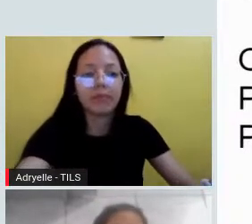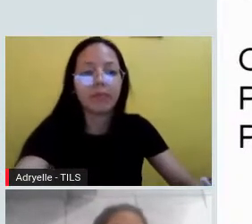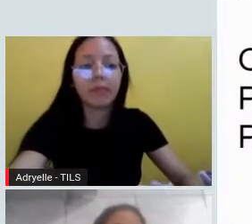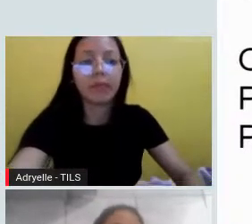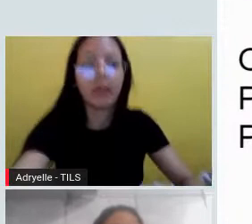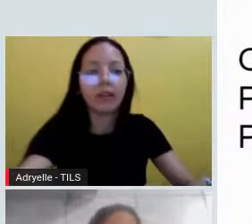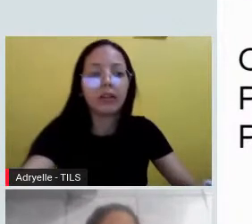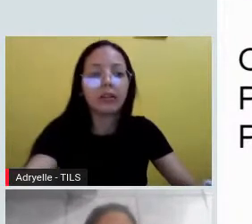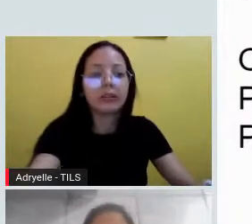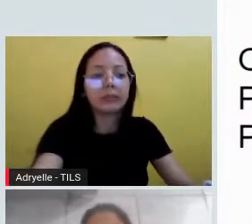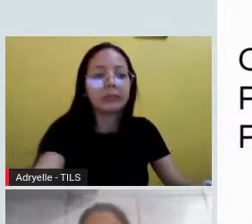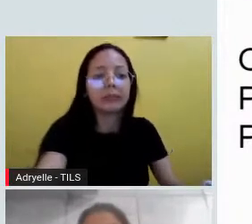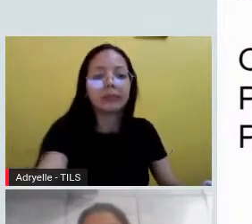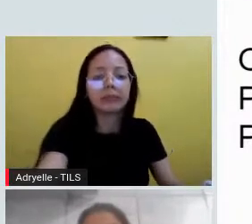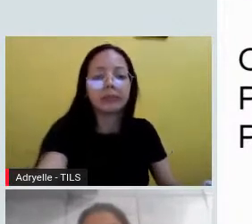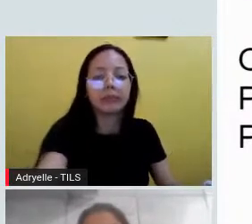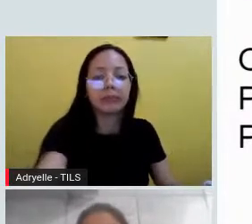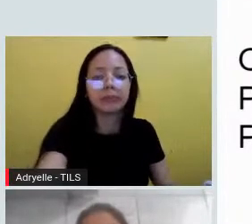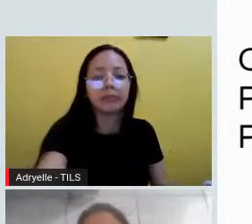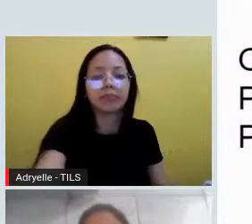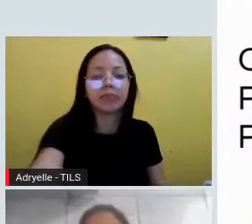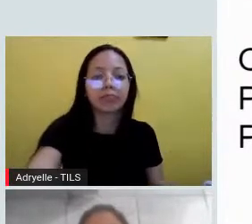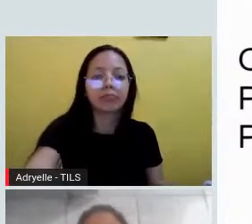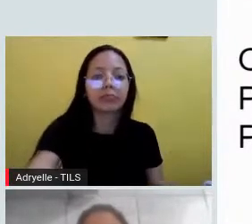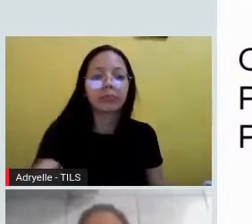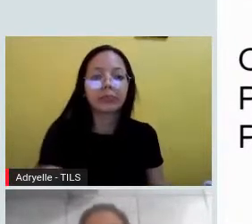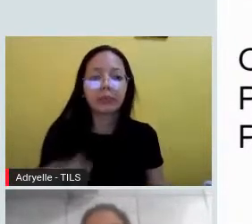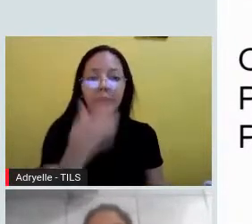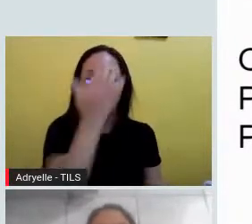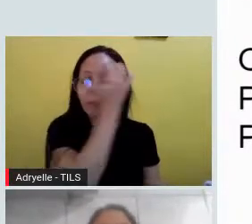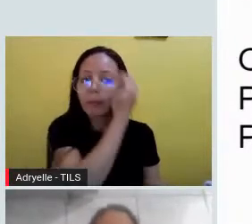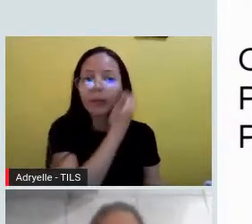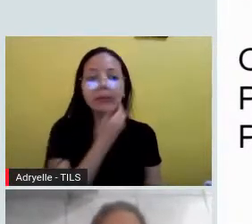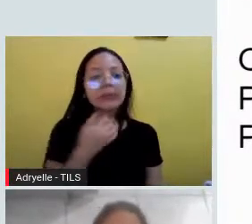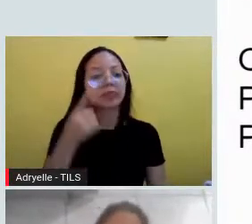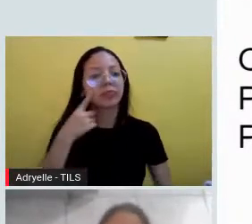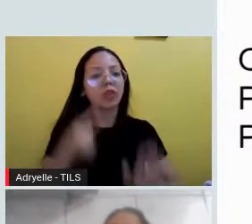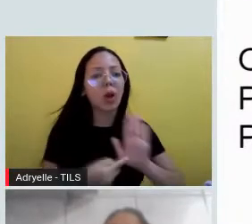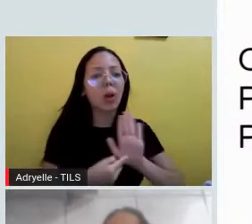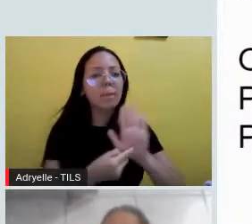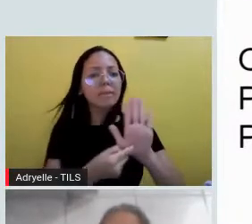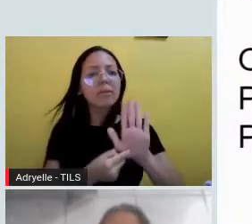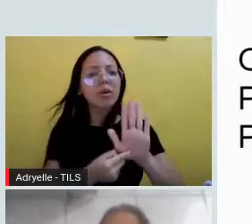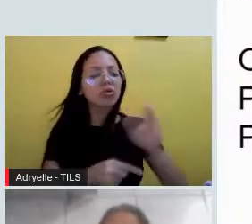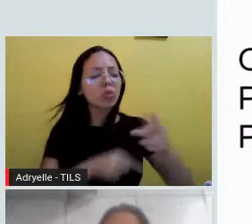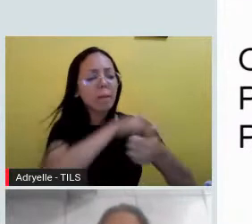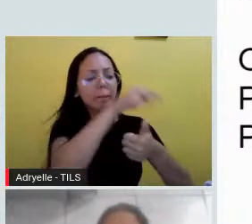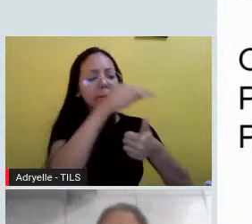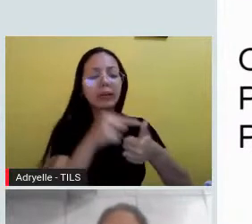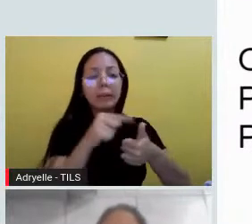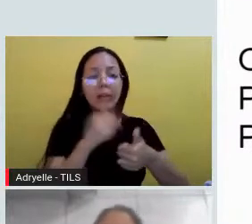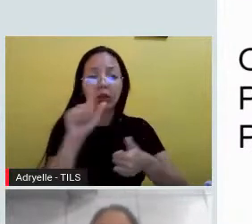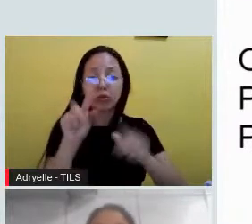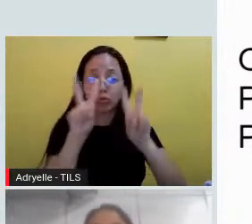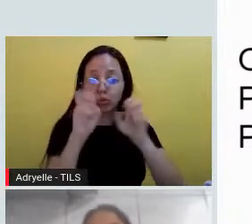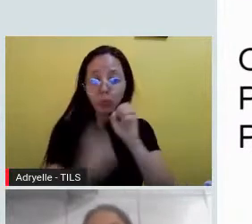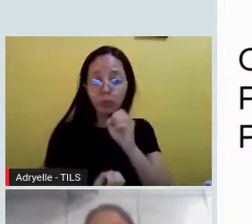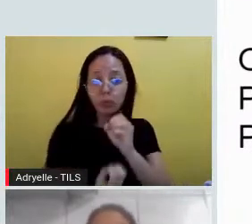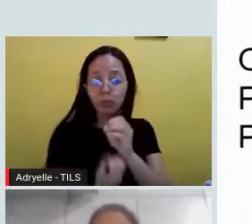E então, eu trago esse primeiro ponto, que é sobre o surgimento